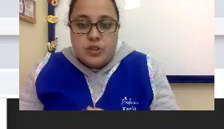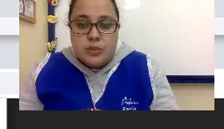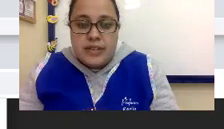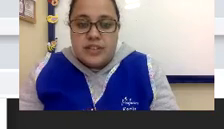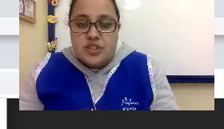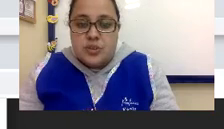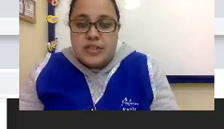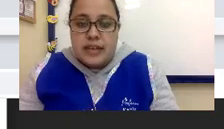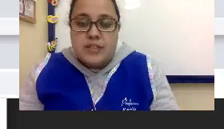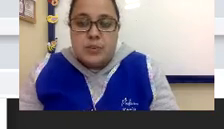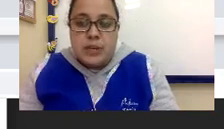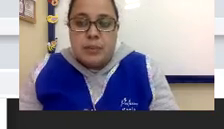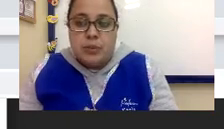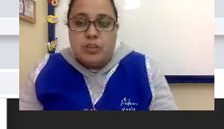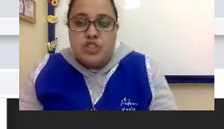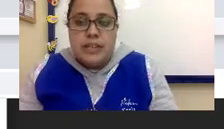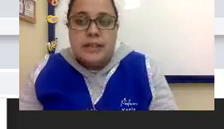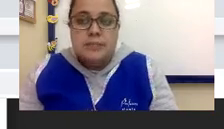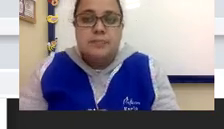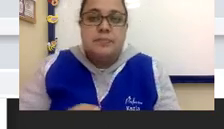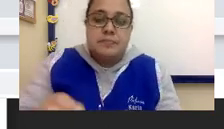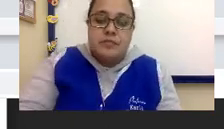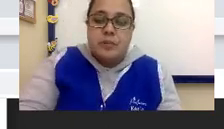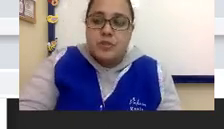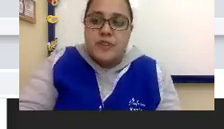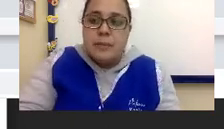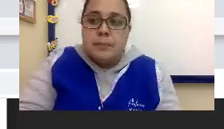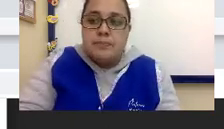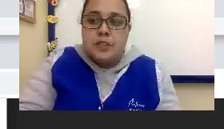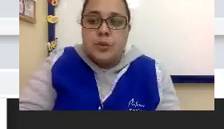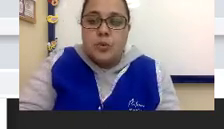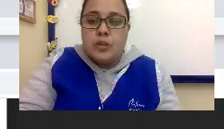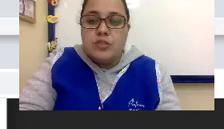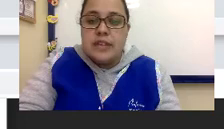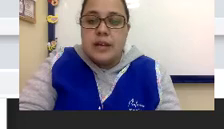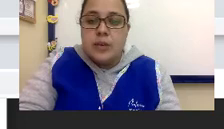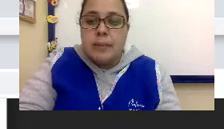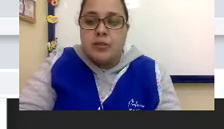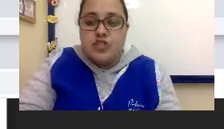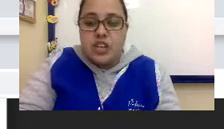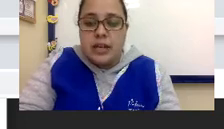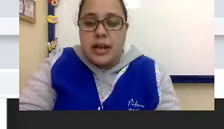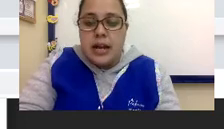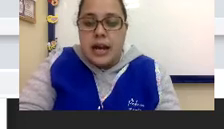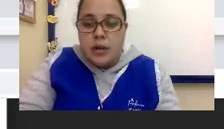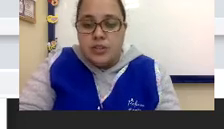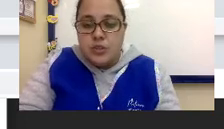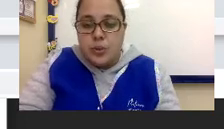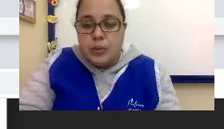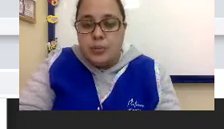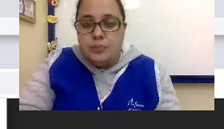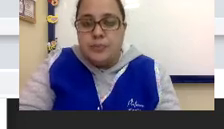chegam ao estômago? Será que a gente consegue responder a pergunta de Anitta? Vamos ver? Quando será que o alimento chega